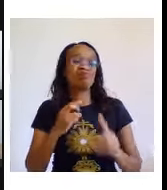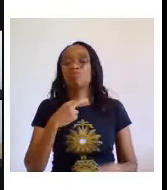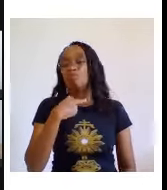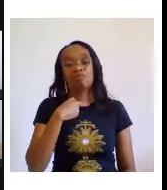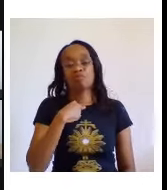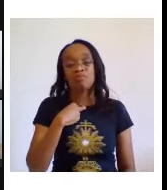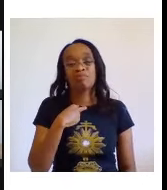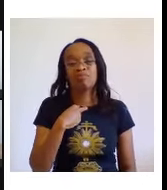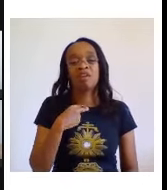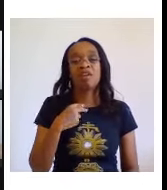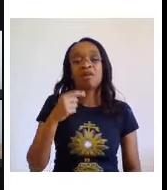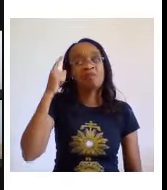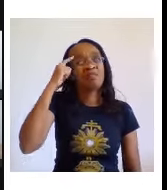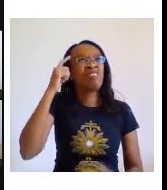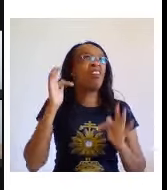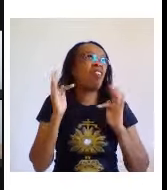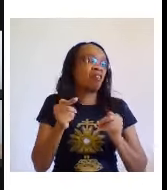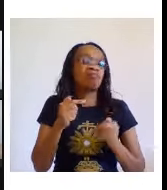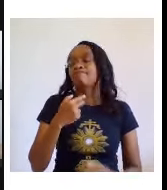tá finalizada.